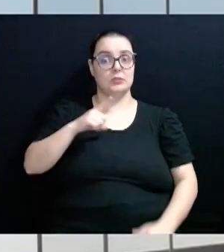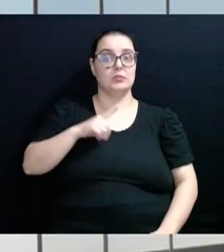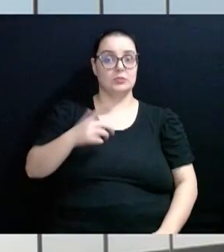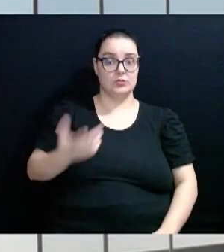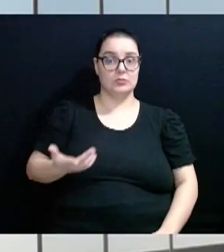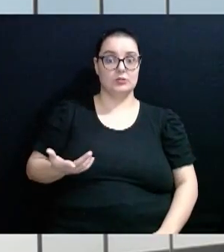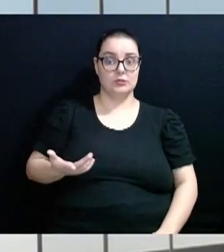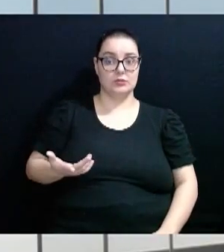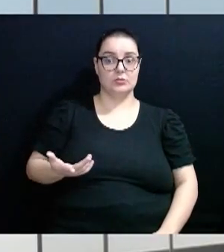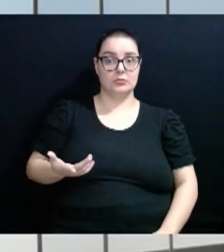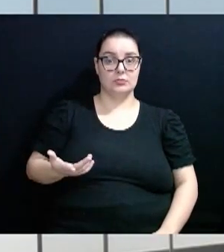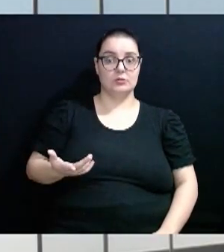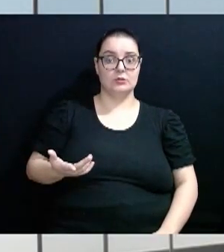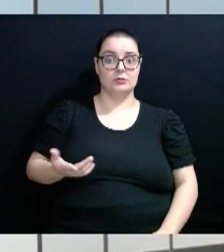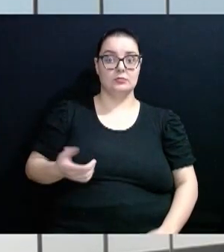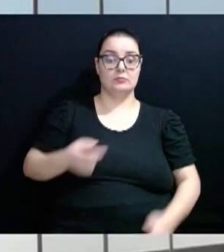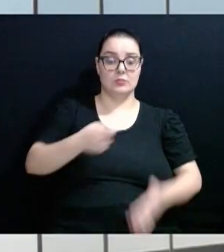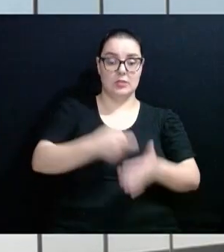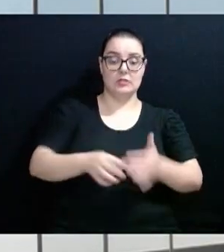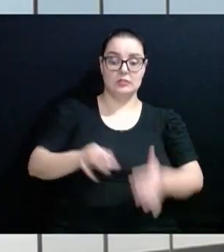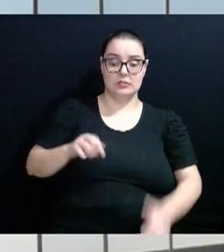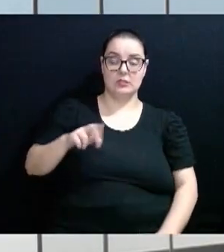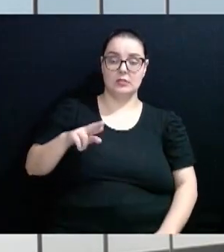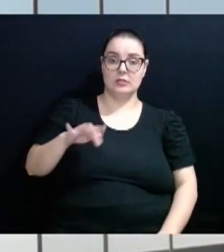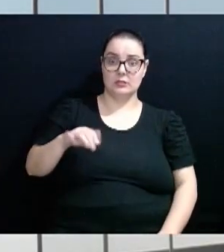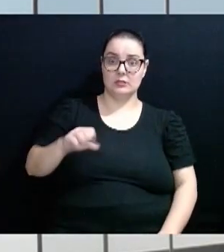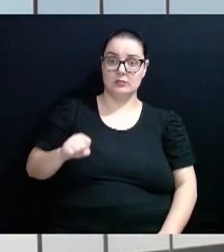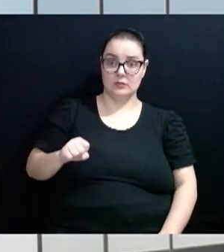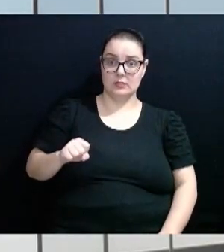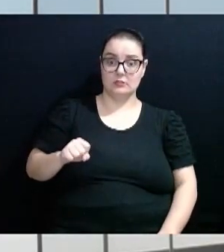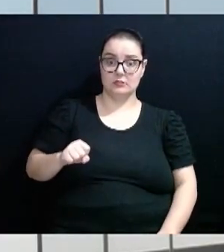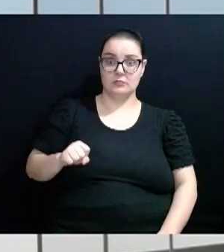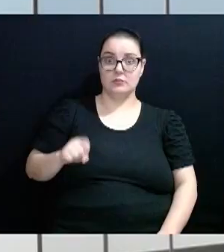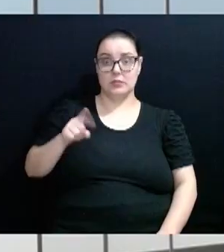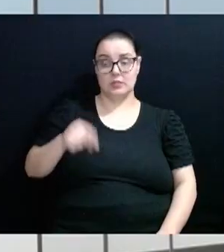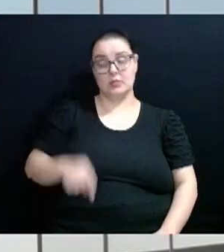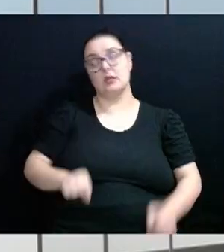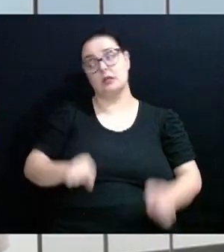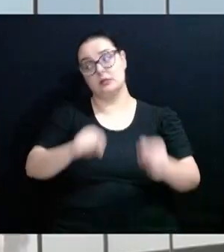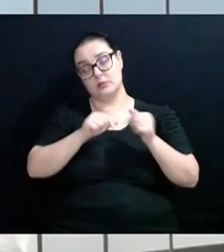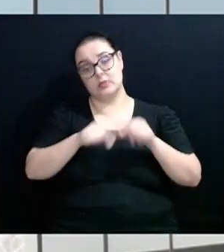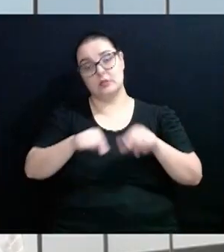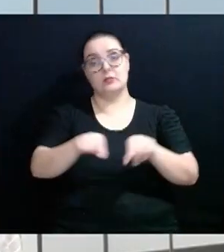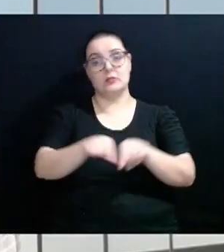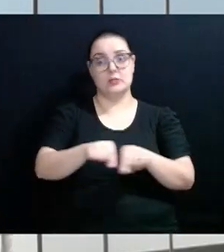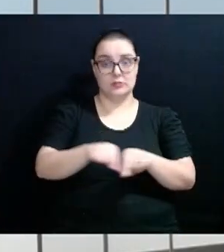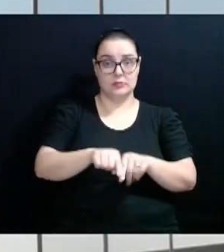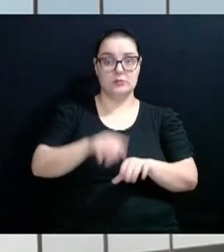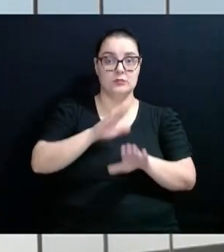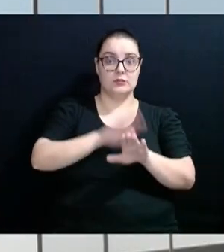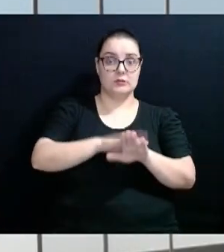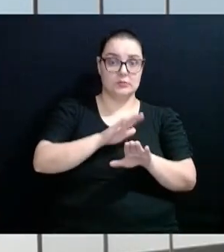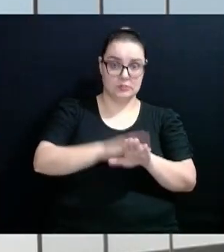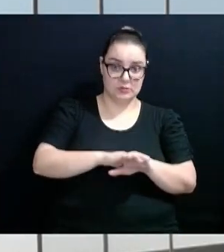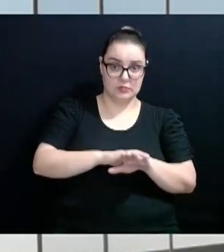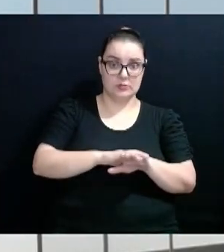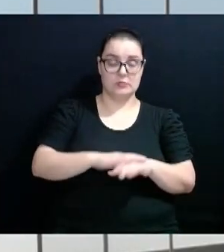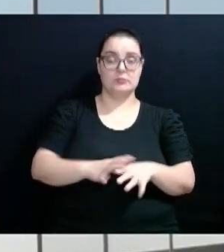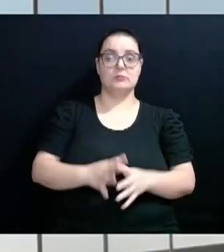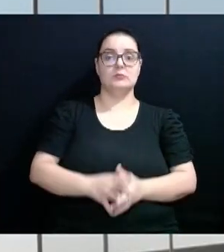pelas tarifas e serão as beneficiadas pelas medidas, né, que